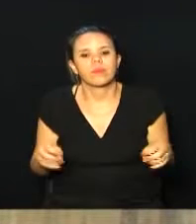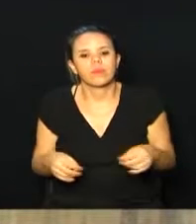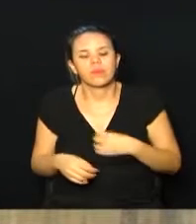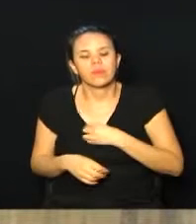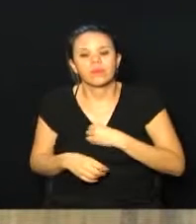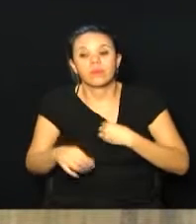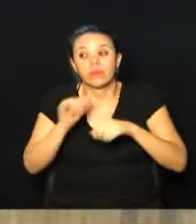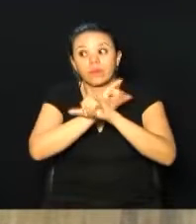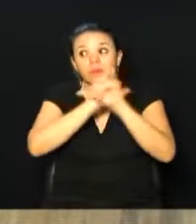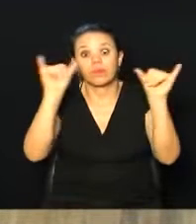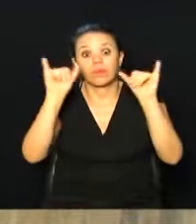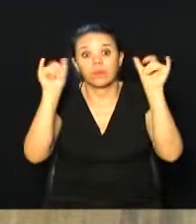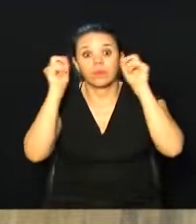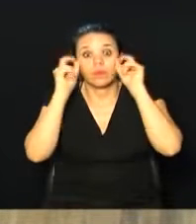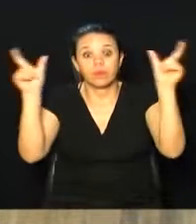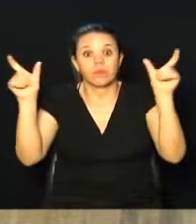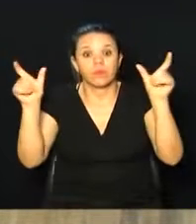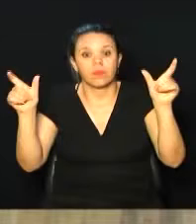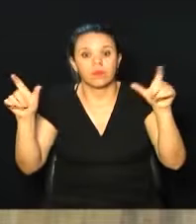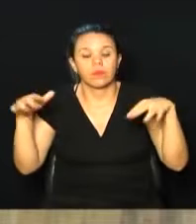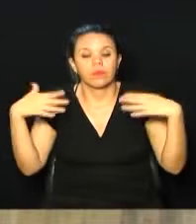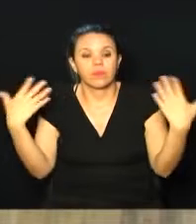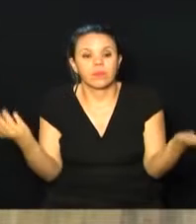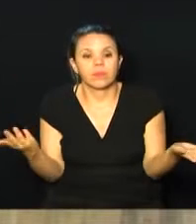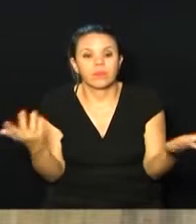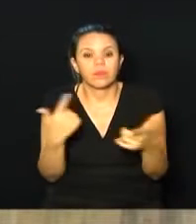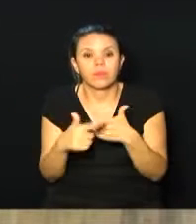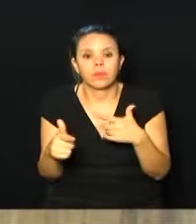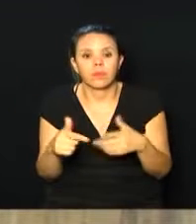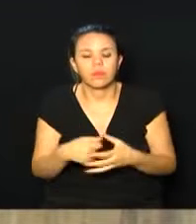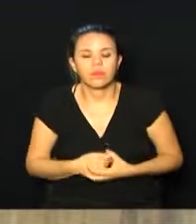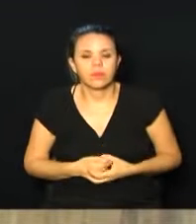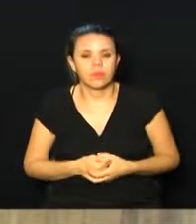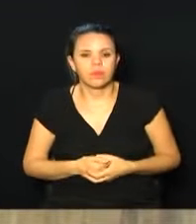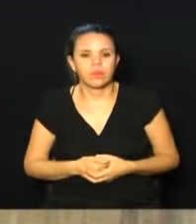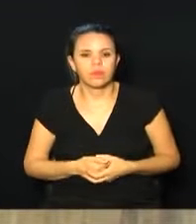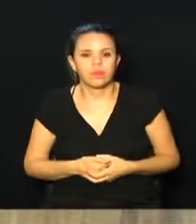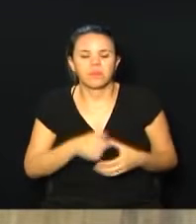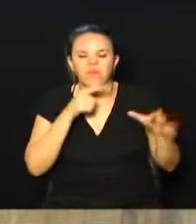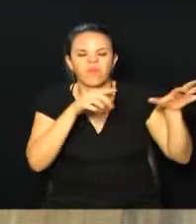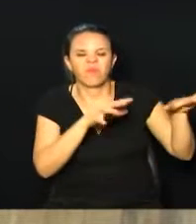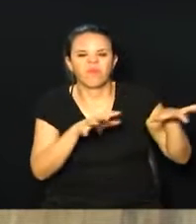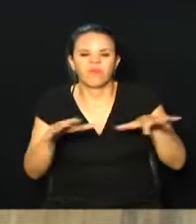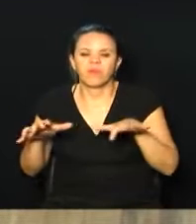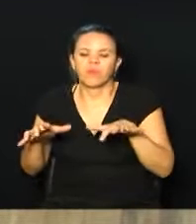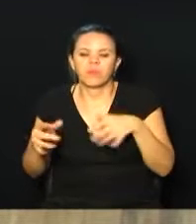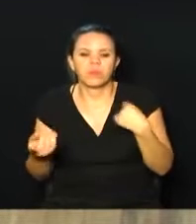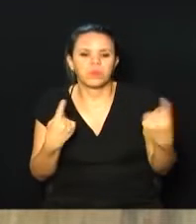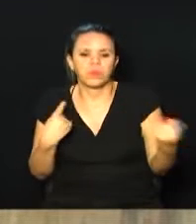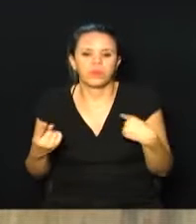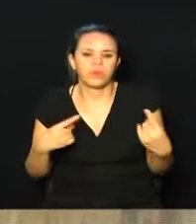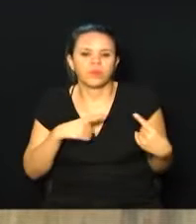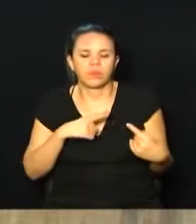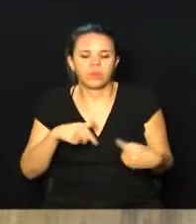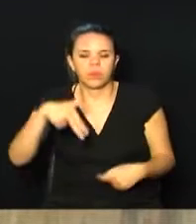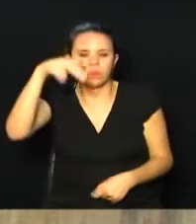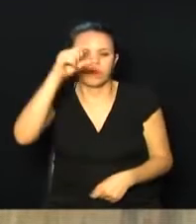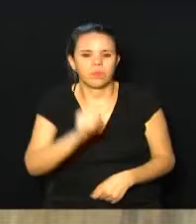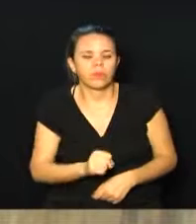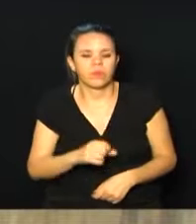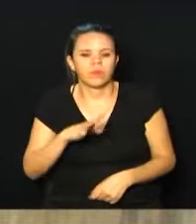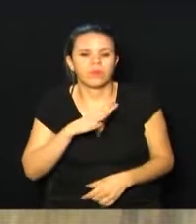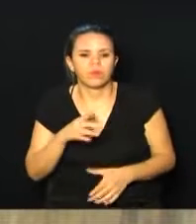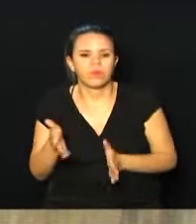de sinalização quanto a essa questão. Olha, no caso de alagamento da Princesa do Oeste, por exemplo, onde tem